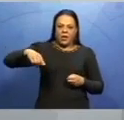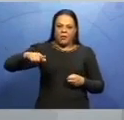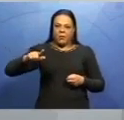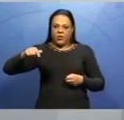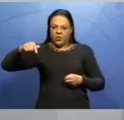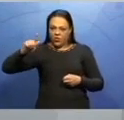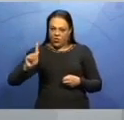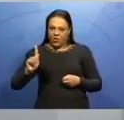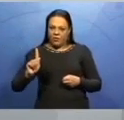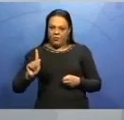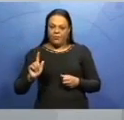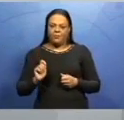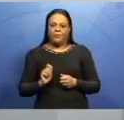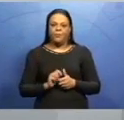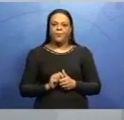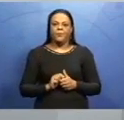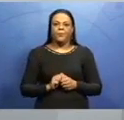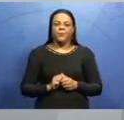é MG.